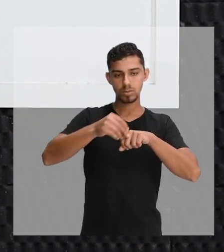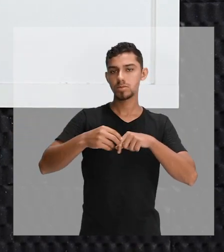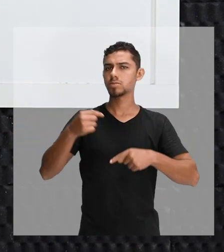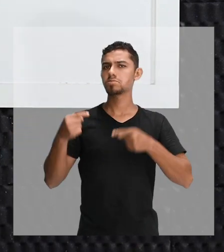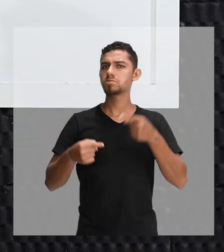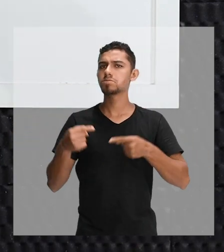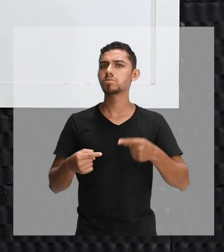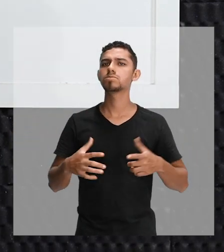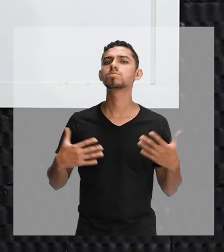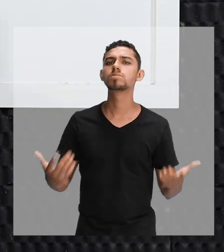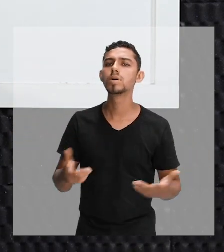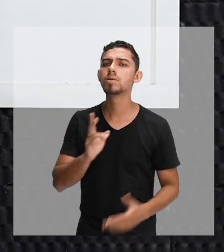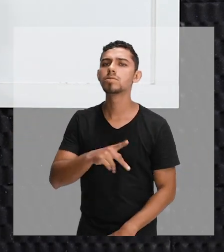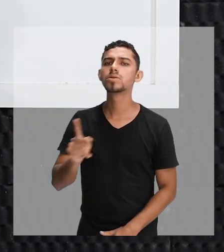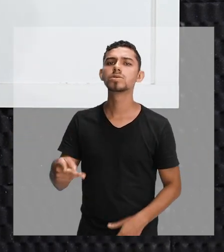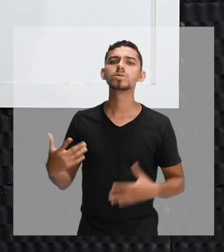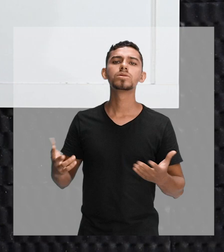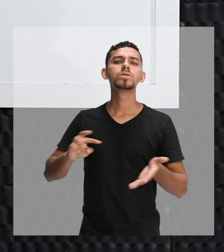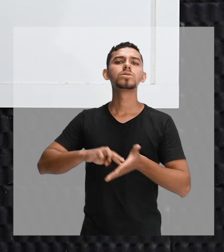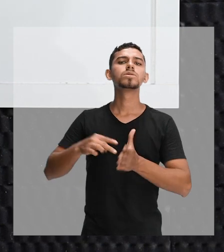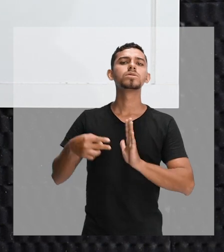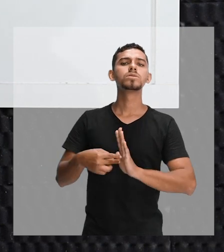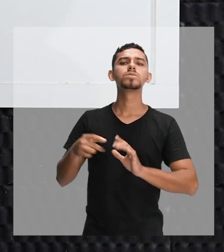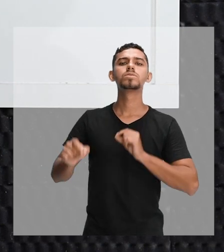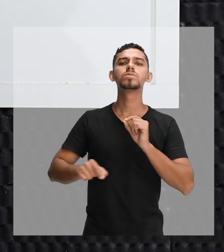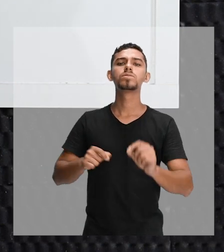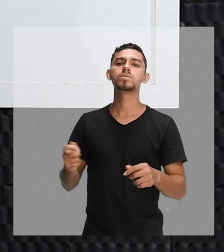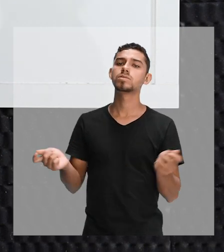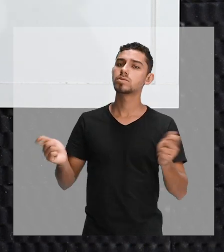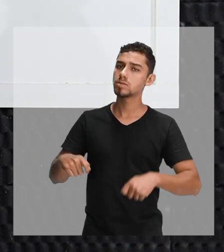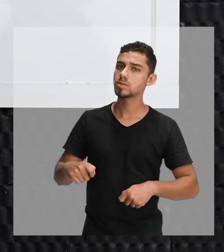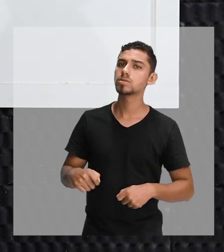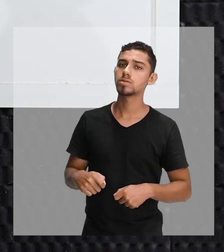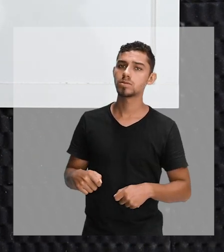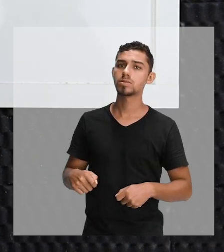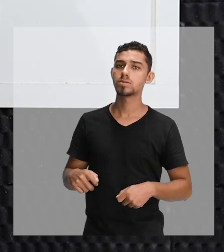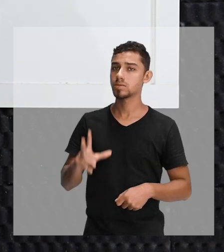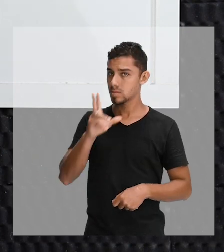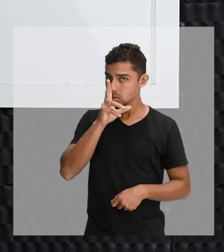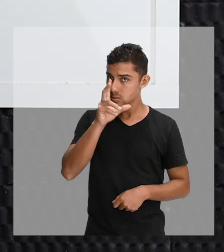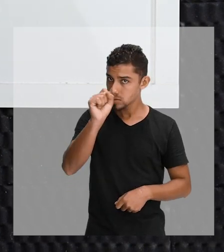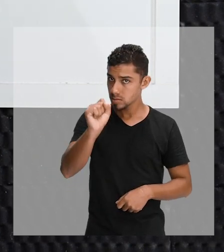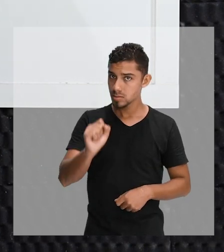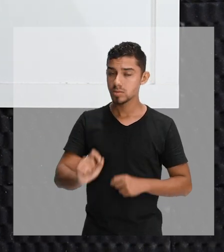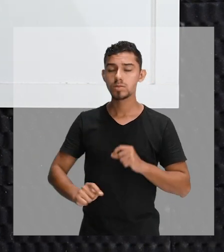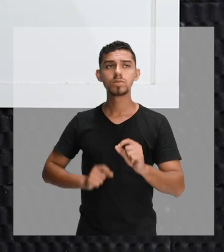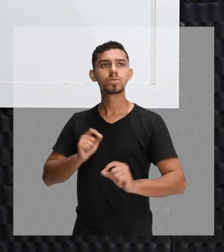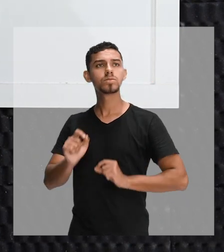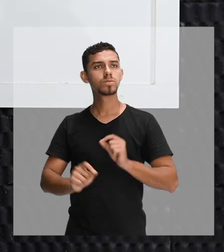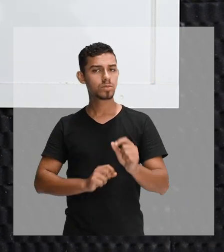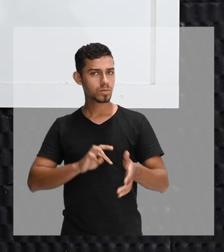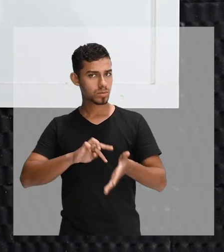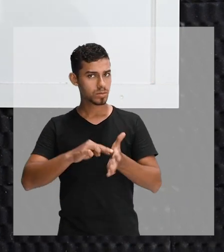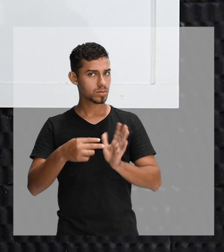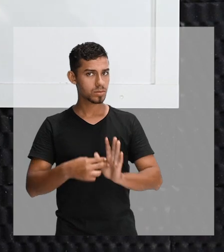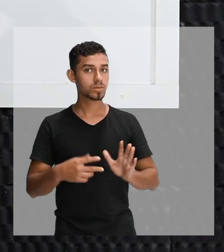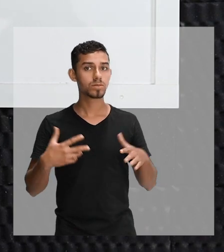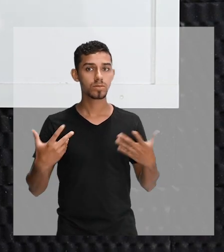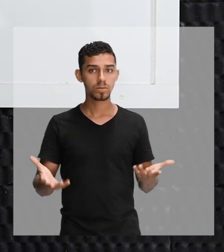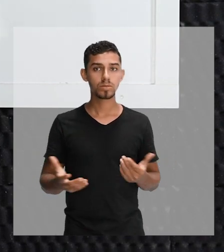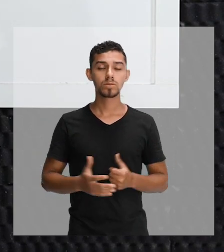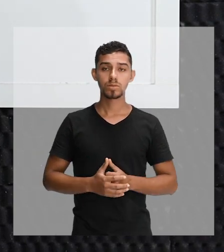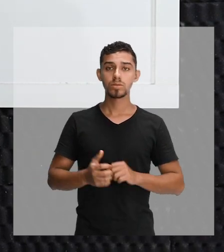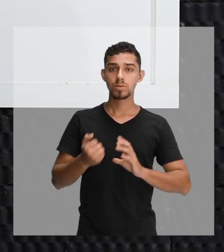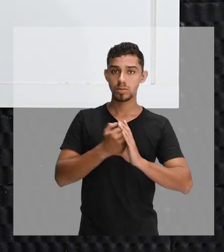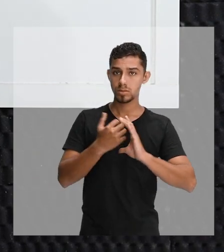Mas, professor, vamos lá. O que é necessário? Esse poder, olha só, esse poder, ele vai